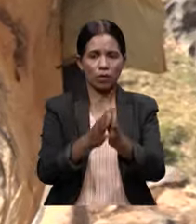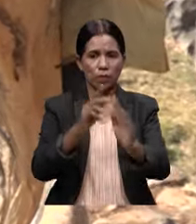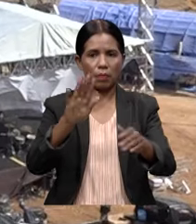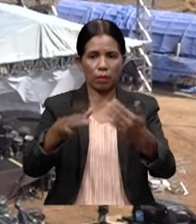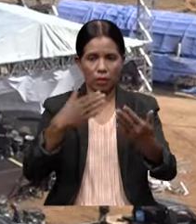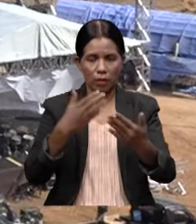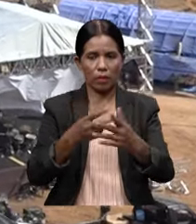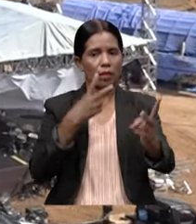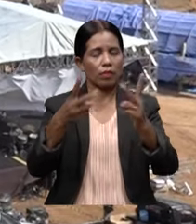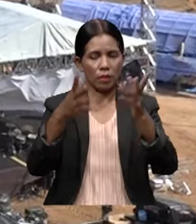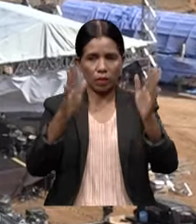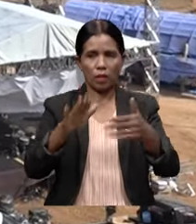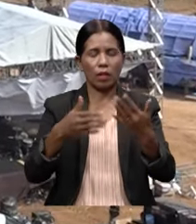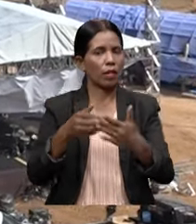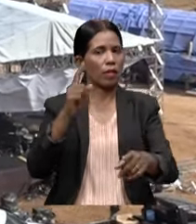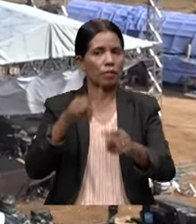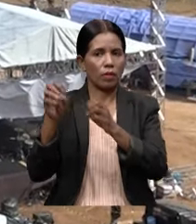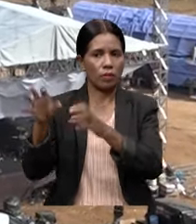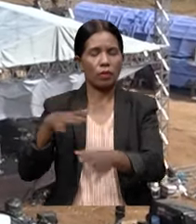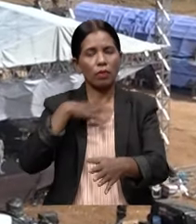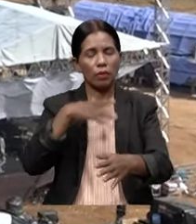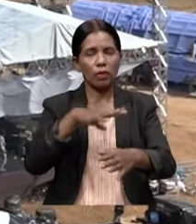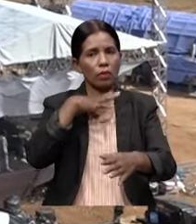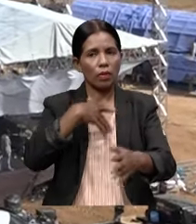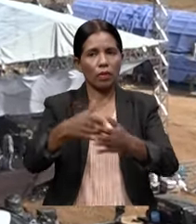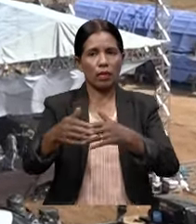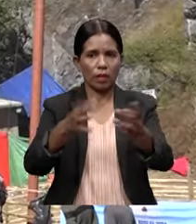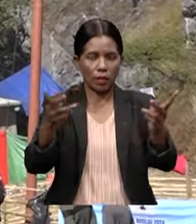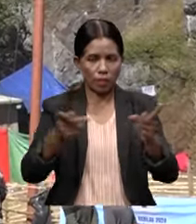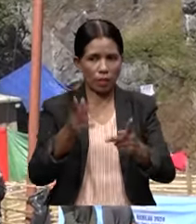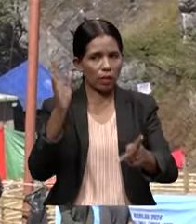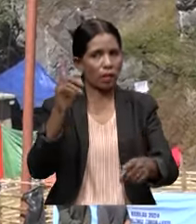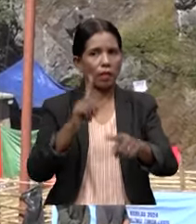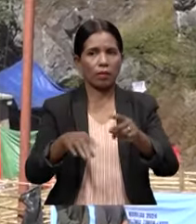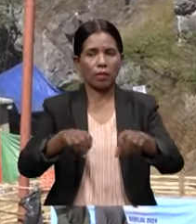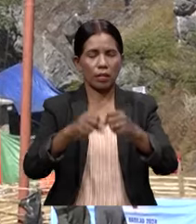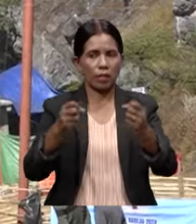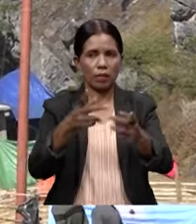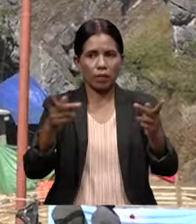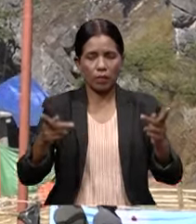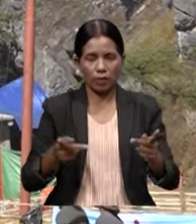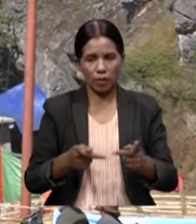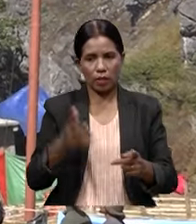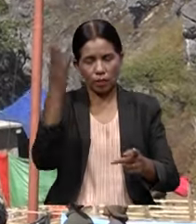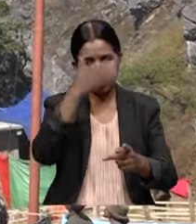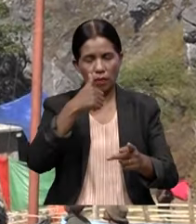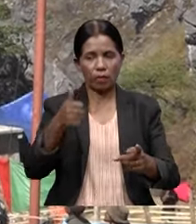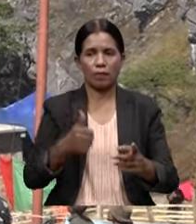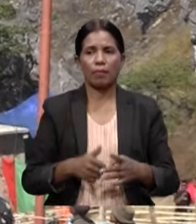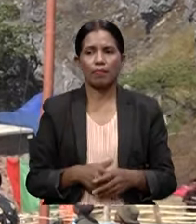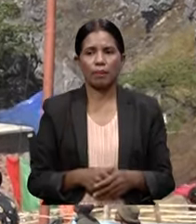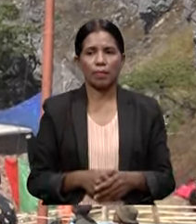comunidade no visitor Sira, a tu labele se foi arbiro e a fat em turismo, no ne labele estraga paisagem ne via trai turista Sira. Hanes